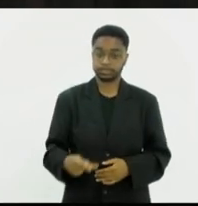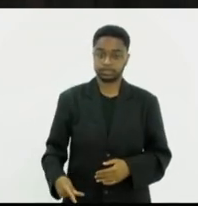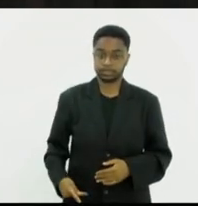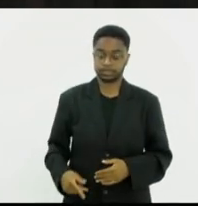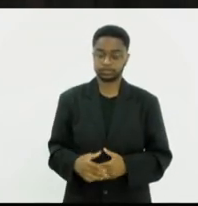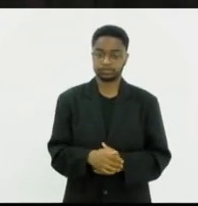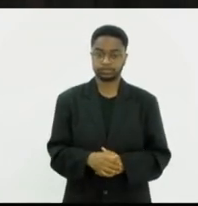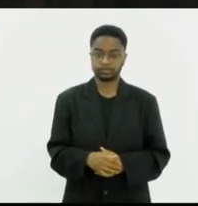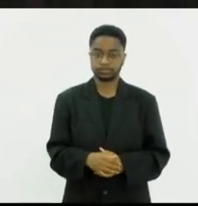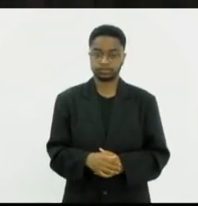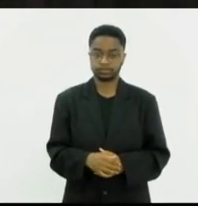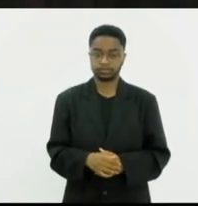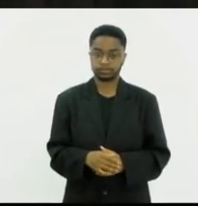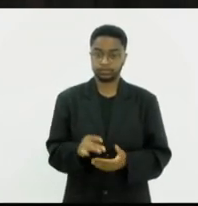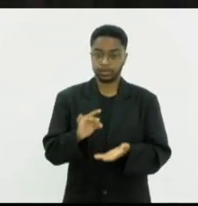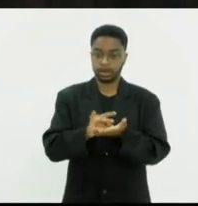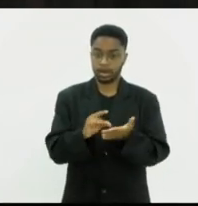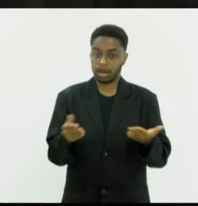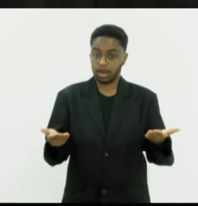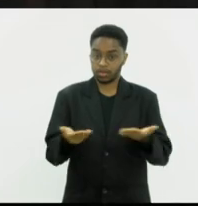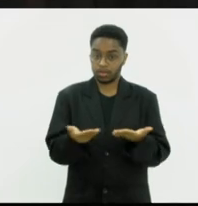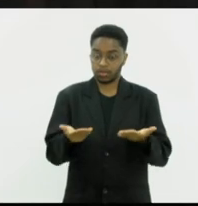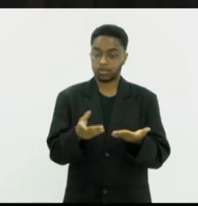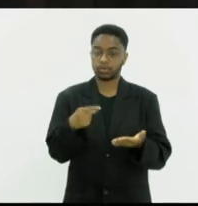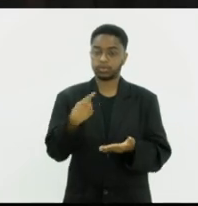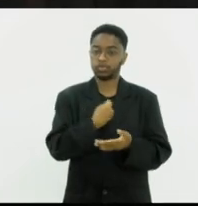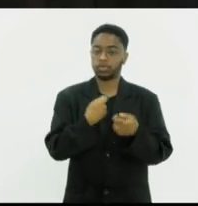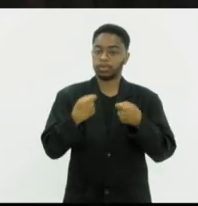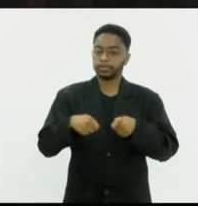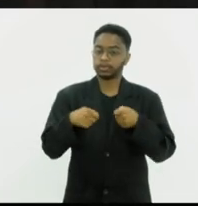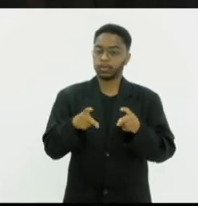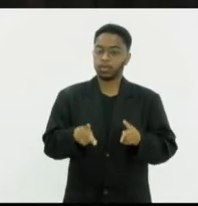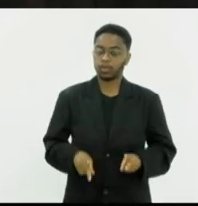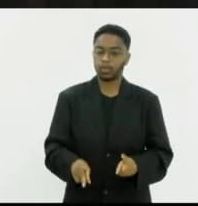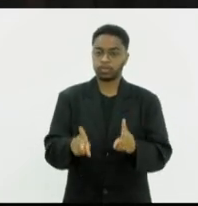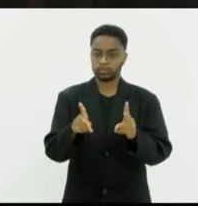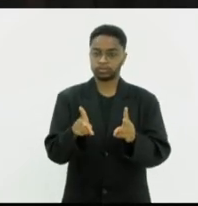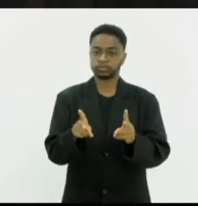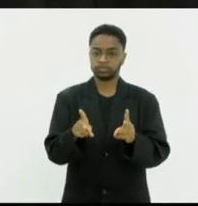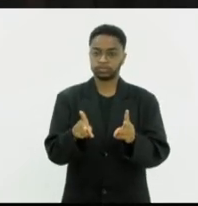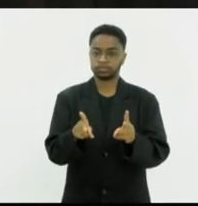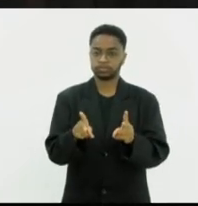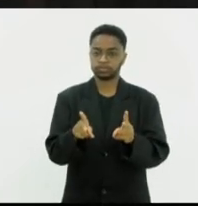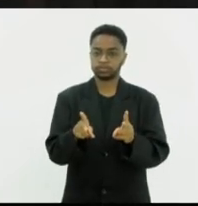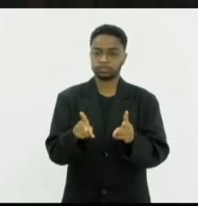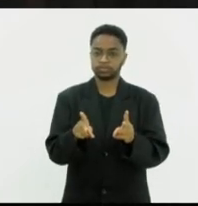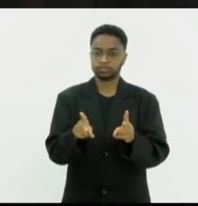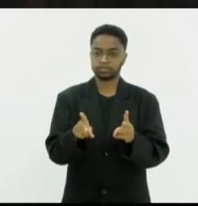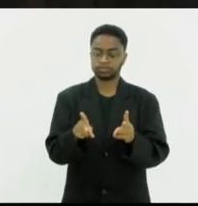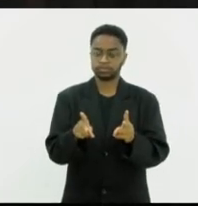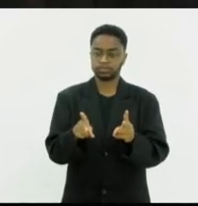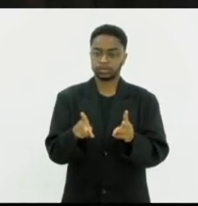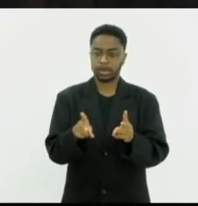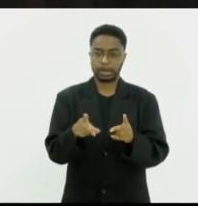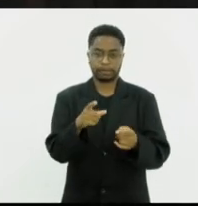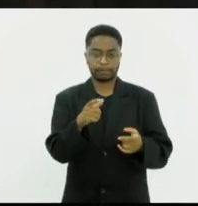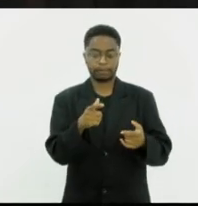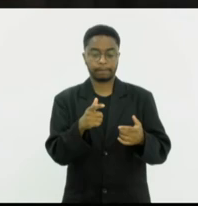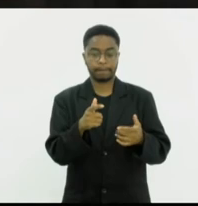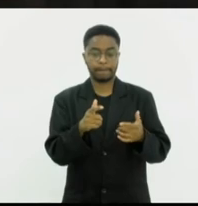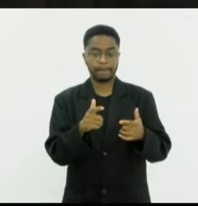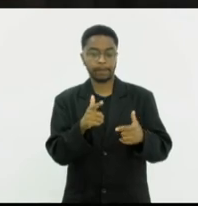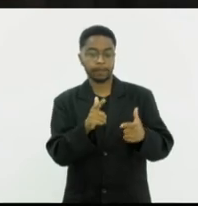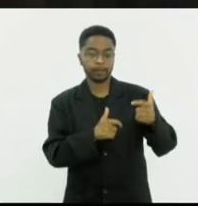que mais do que nunca a gente tem que dar continuidade a essa quebra de braços. Para